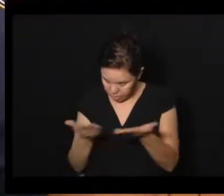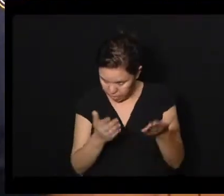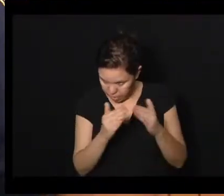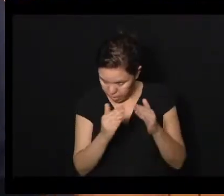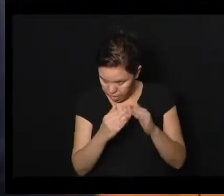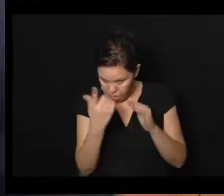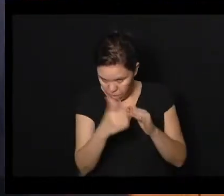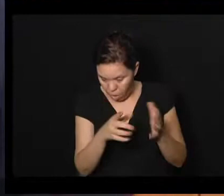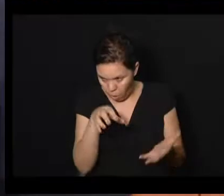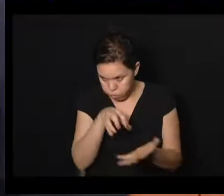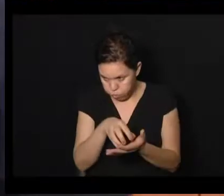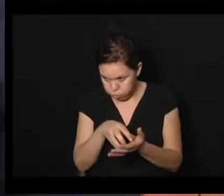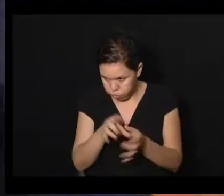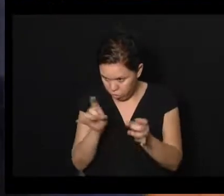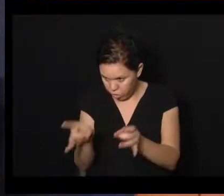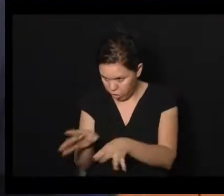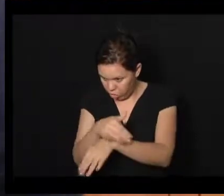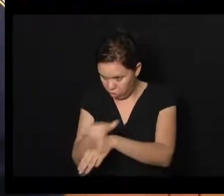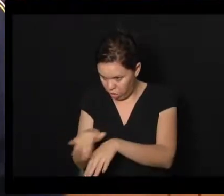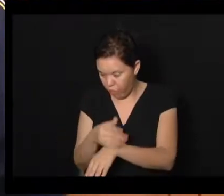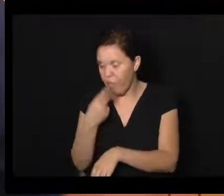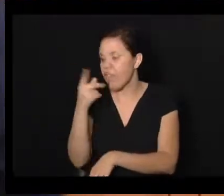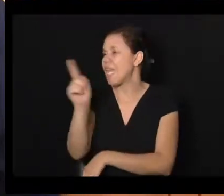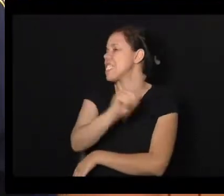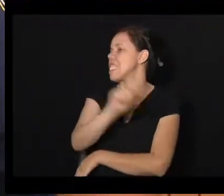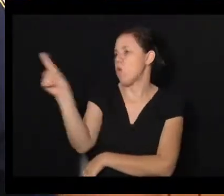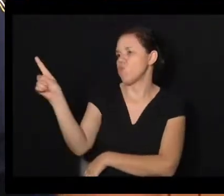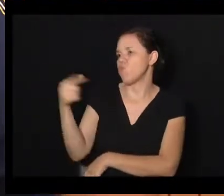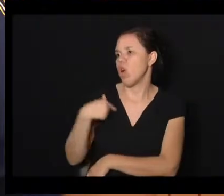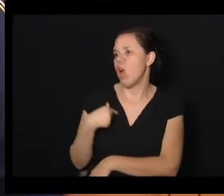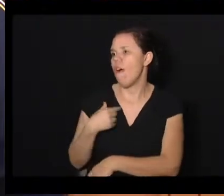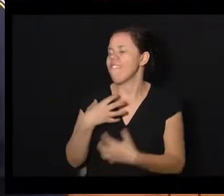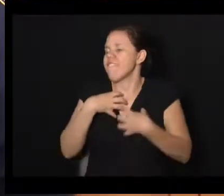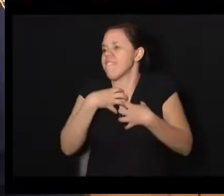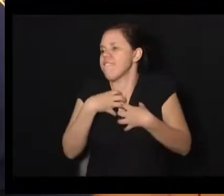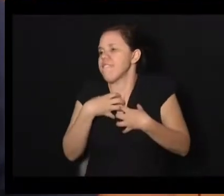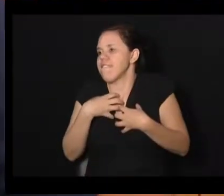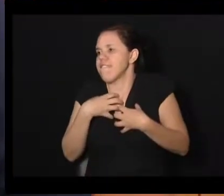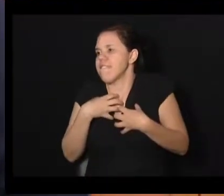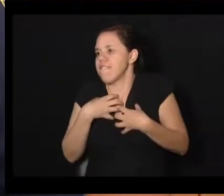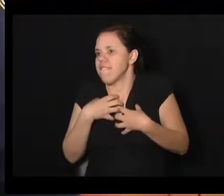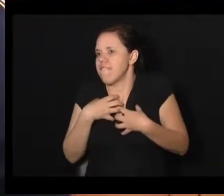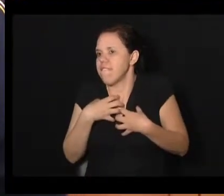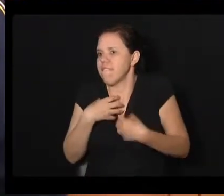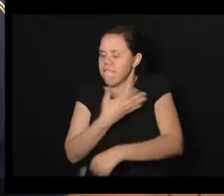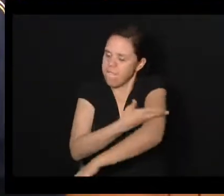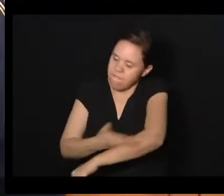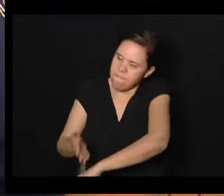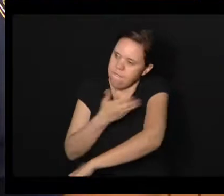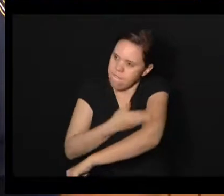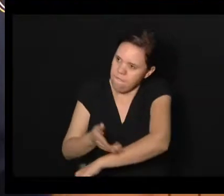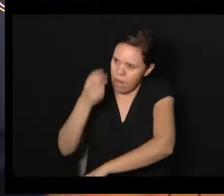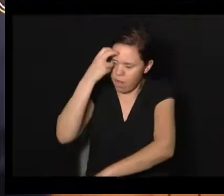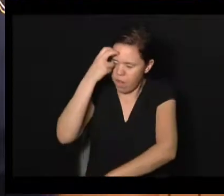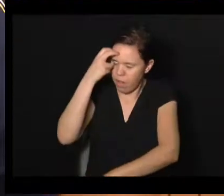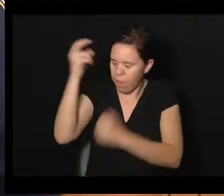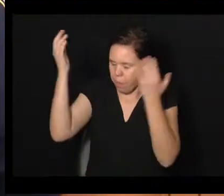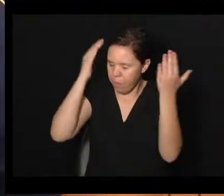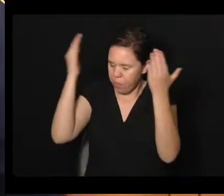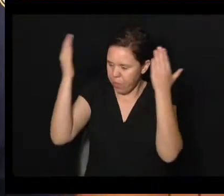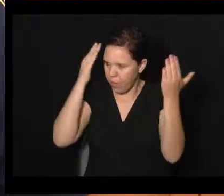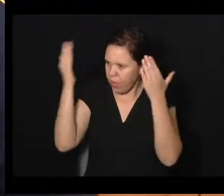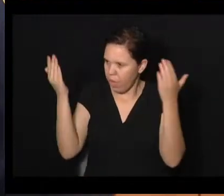por algum órgão sair da situação de rua ela vai dizer não porque ela está presa nessa situação talvez seja uma dependência psicológica muito grande